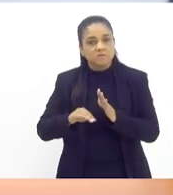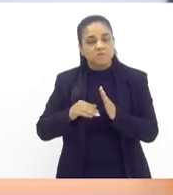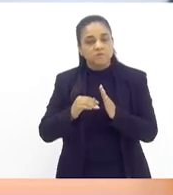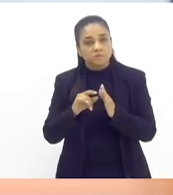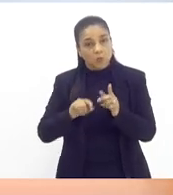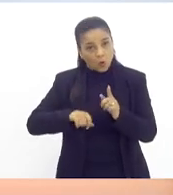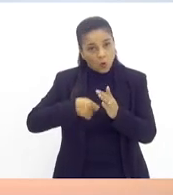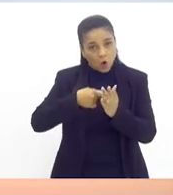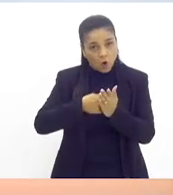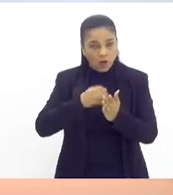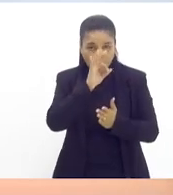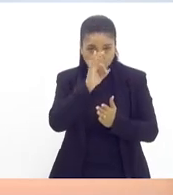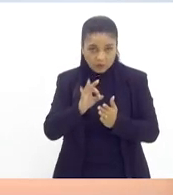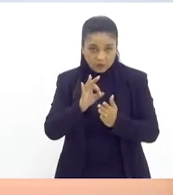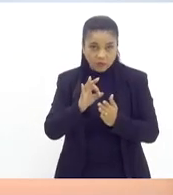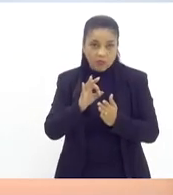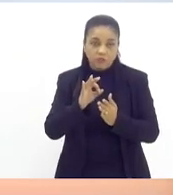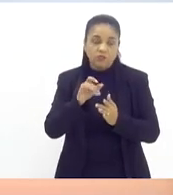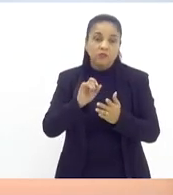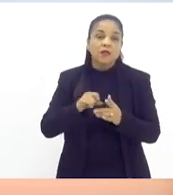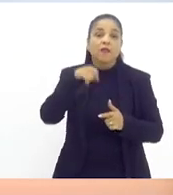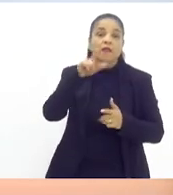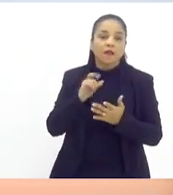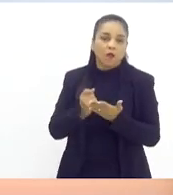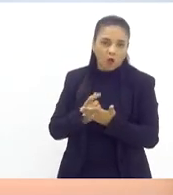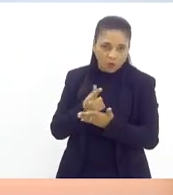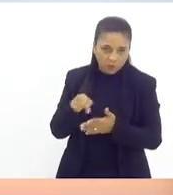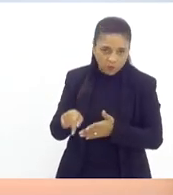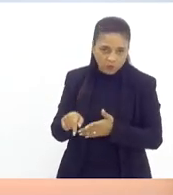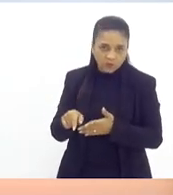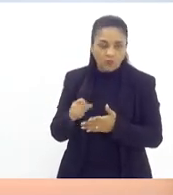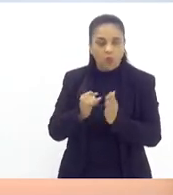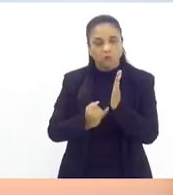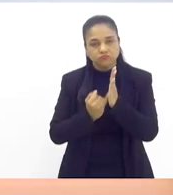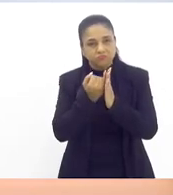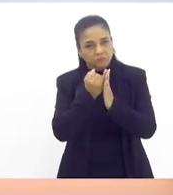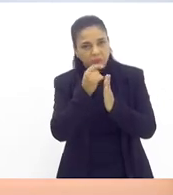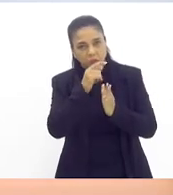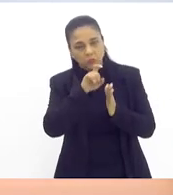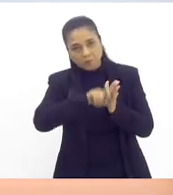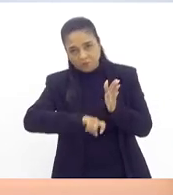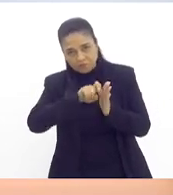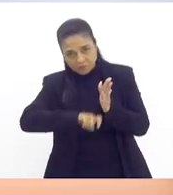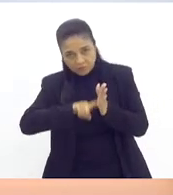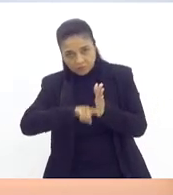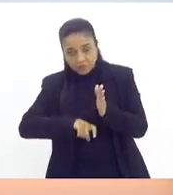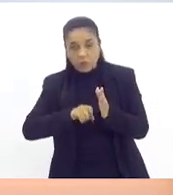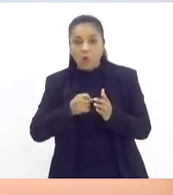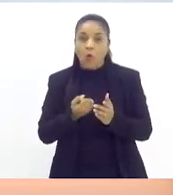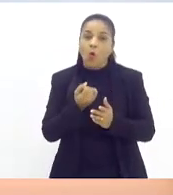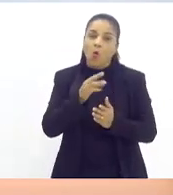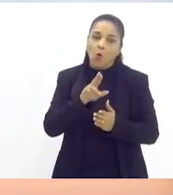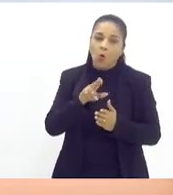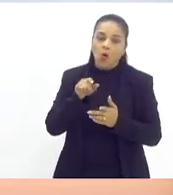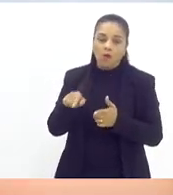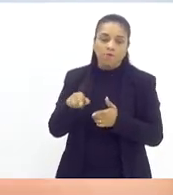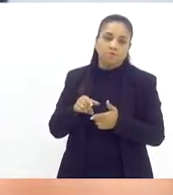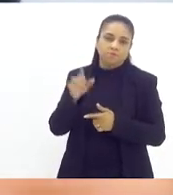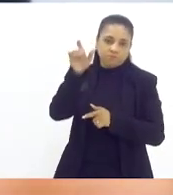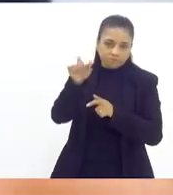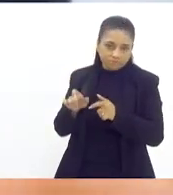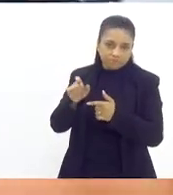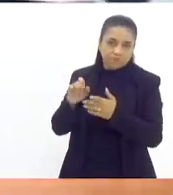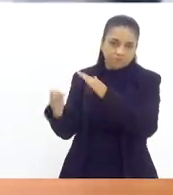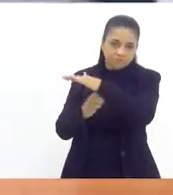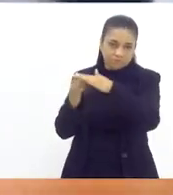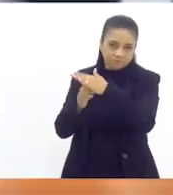ente adquirente. Então, na compra governamental, ou não é tributado, ou todo imposto pertence ao ente que está fazendo a